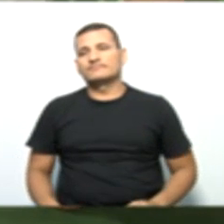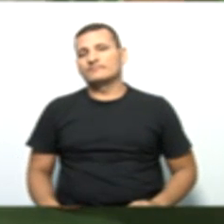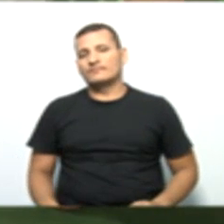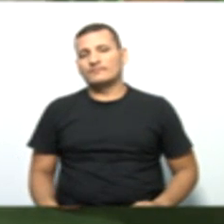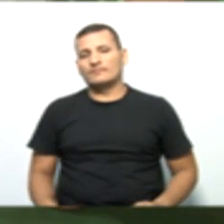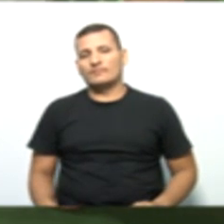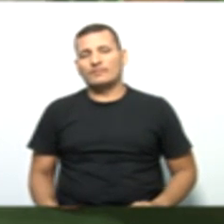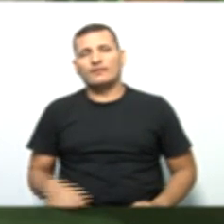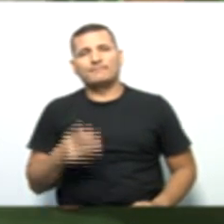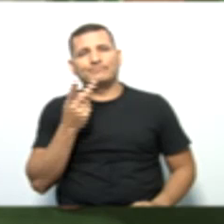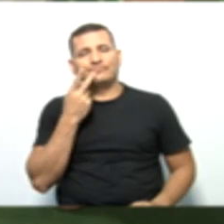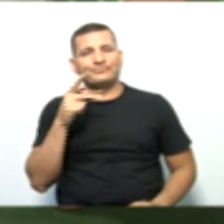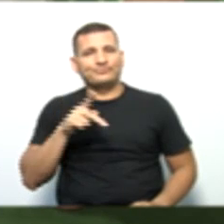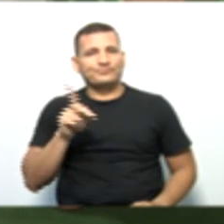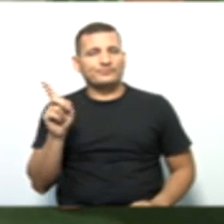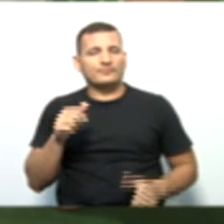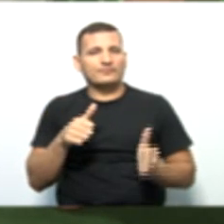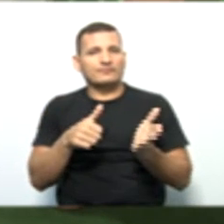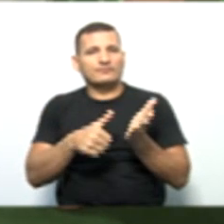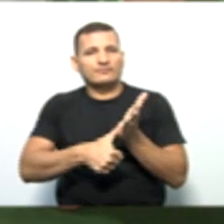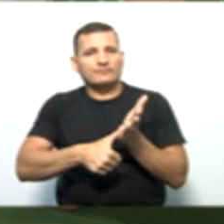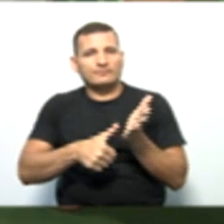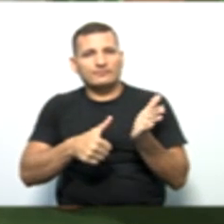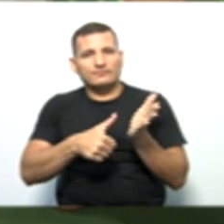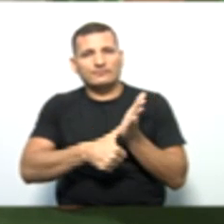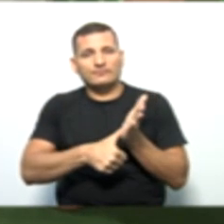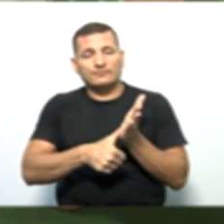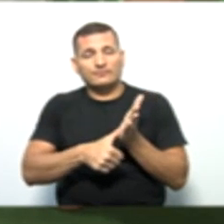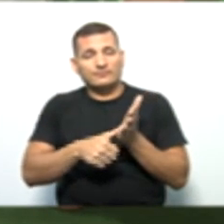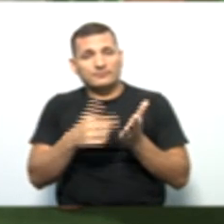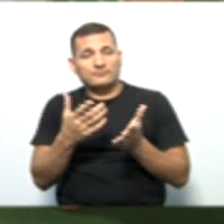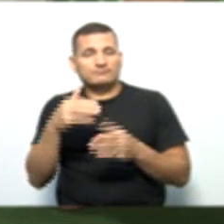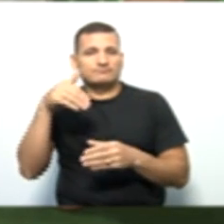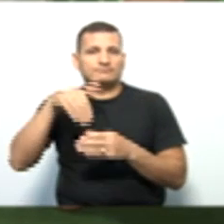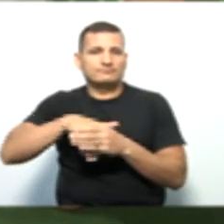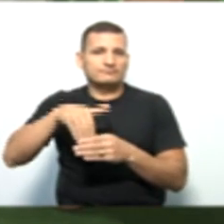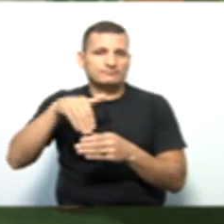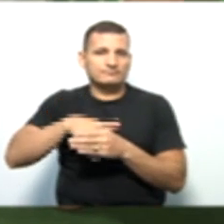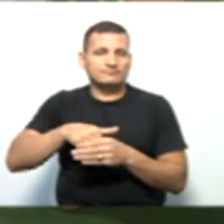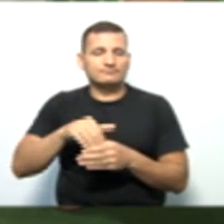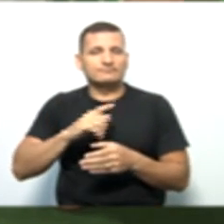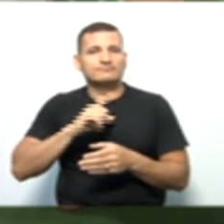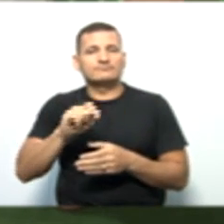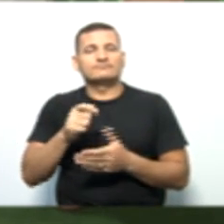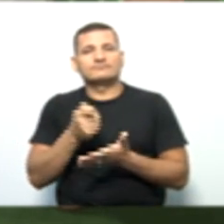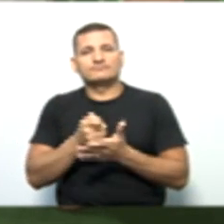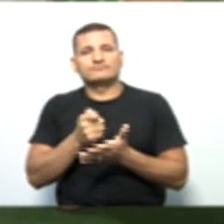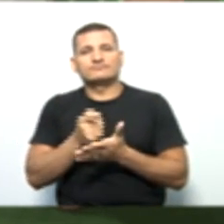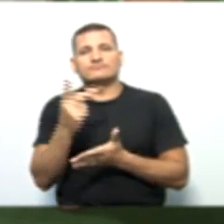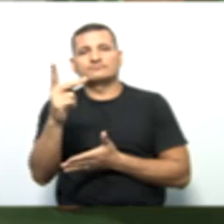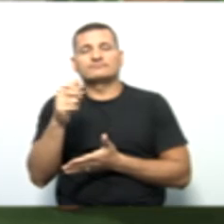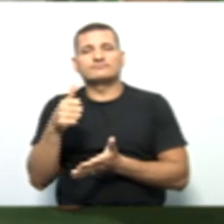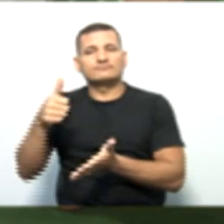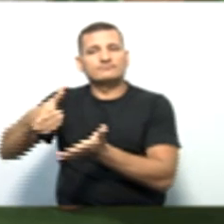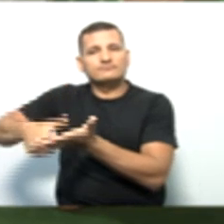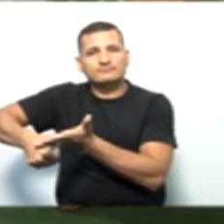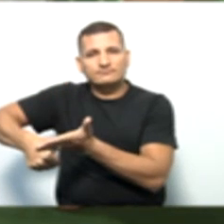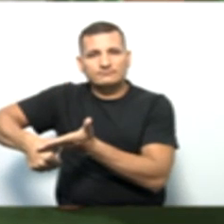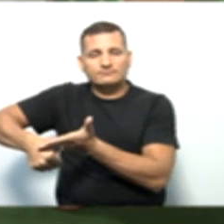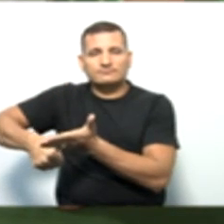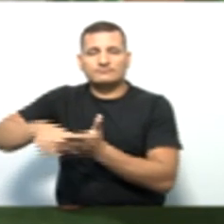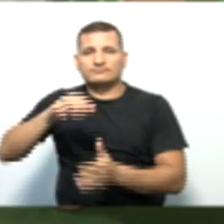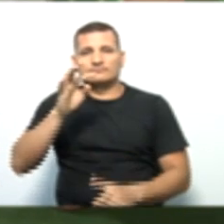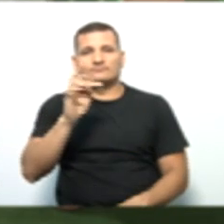leitor biométrico, a gente está aí, né? Momentos de eleições exigem lá o que? A sua digital, ou seja, lá, ó, o